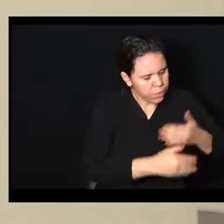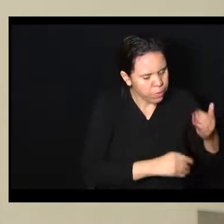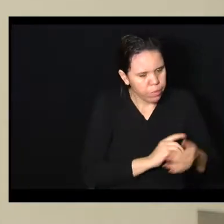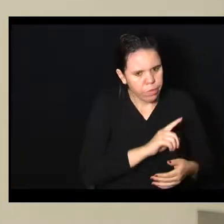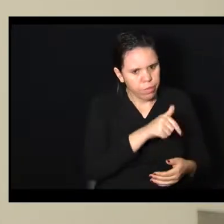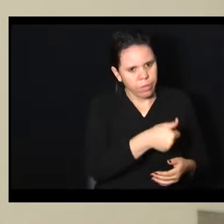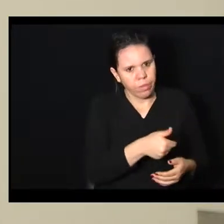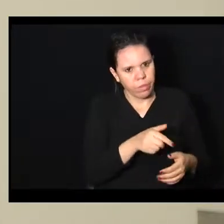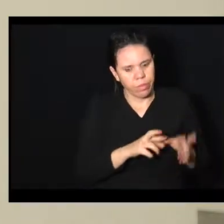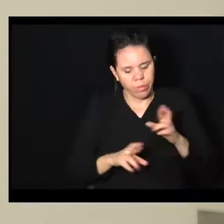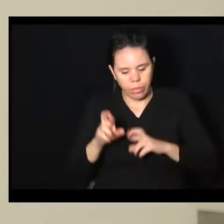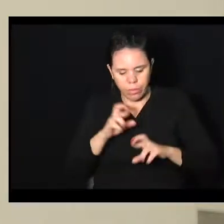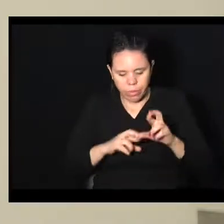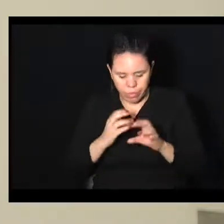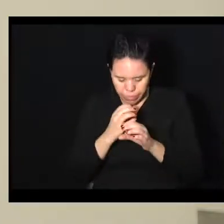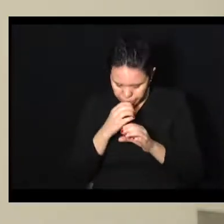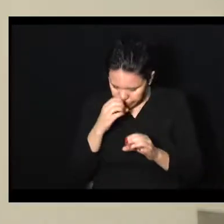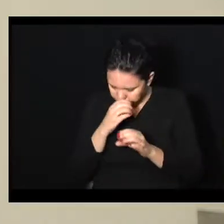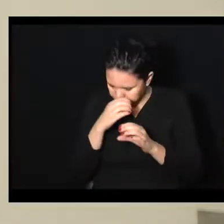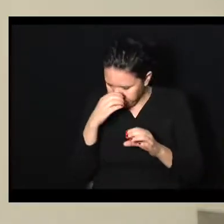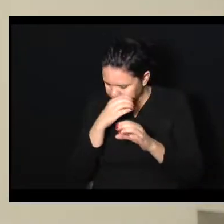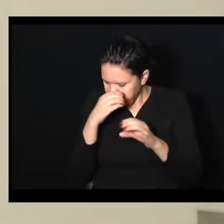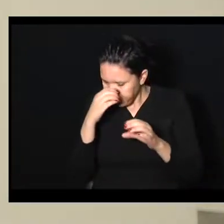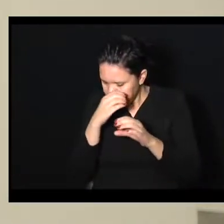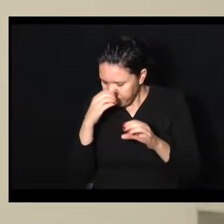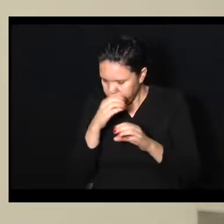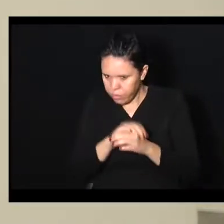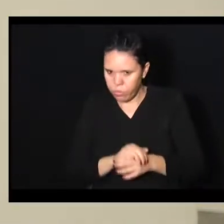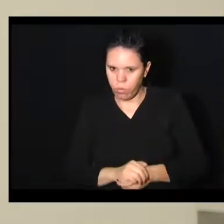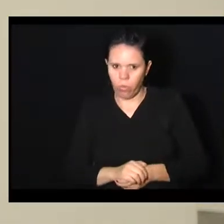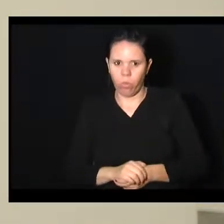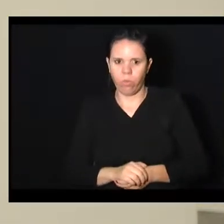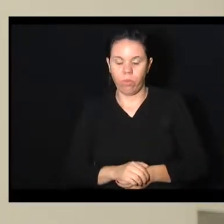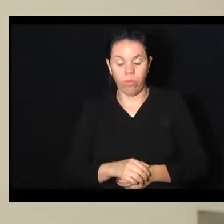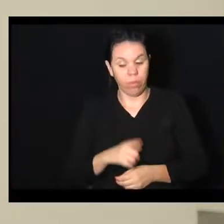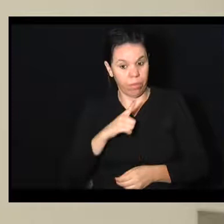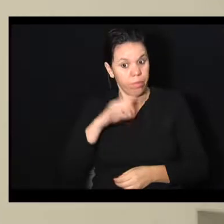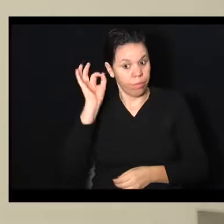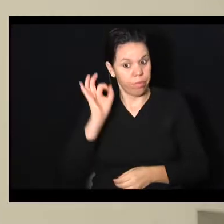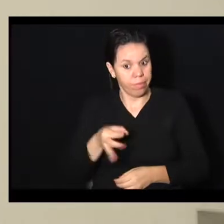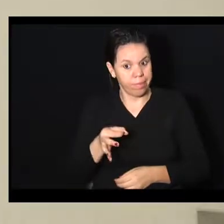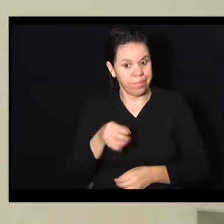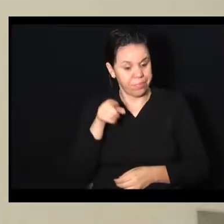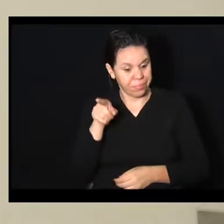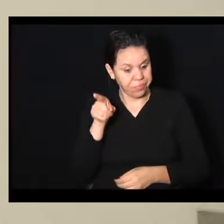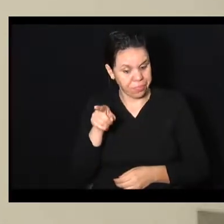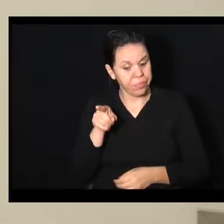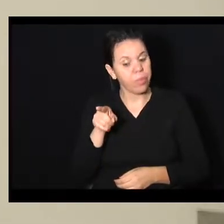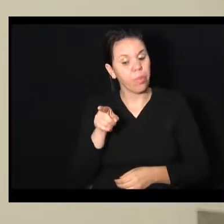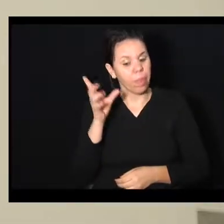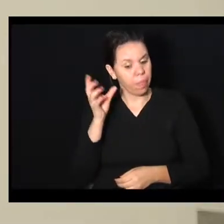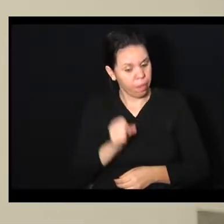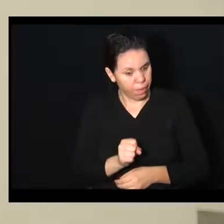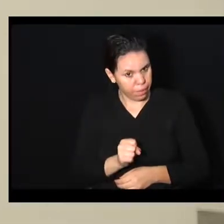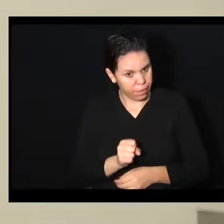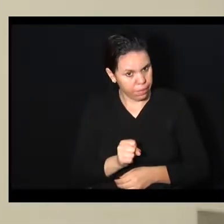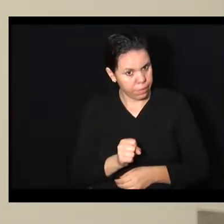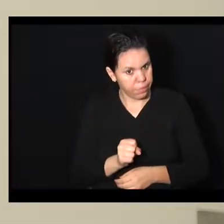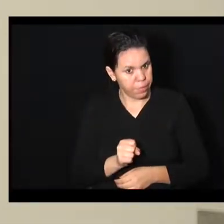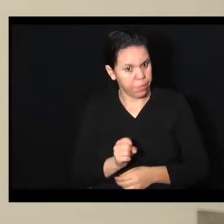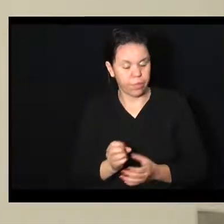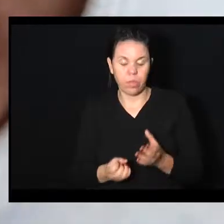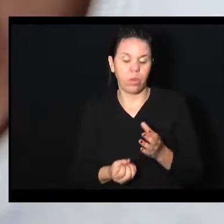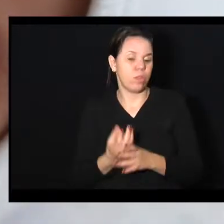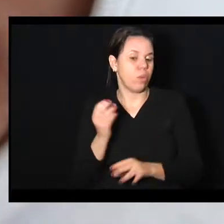uma análise microbiológica em laboratório, para eu ter a certeza de que esse leite está certinho, não cresceu nada